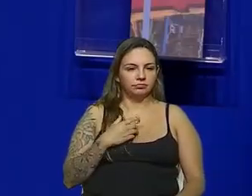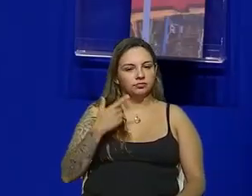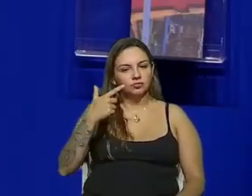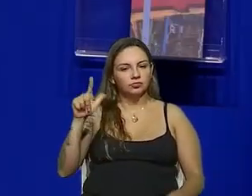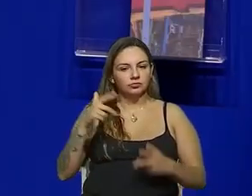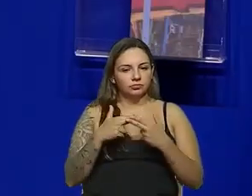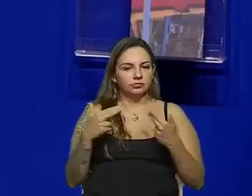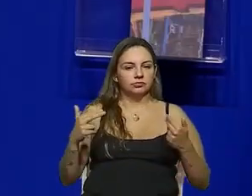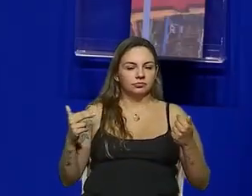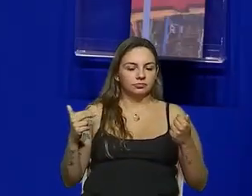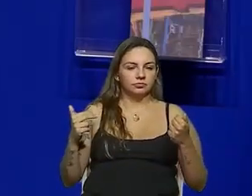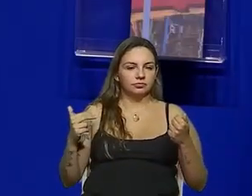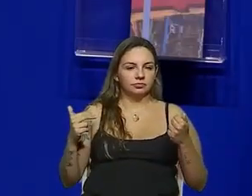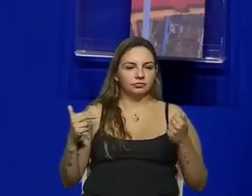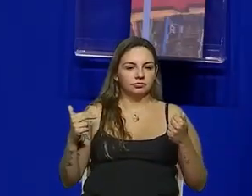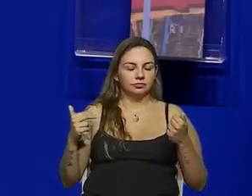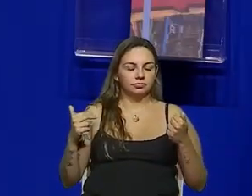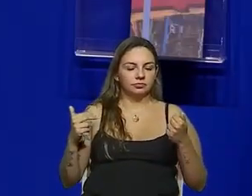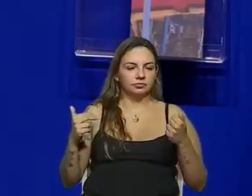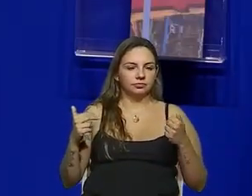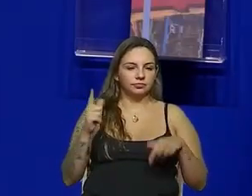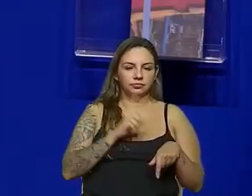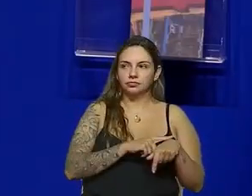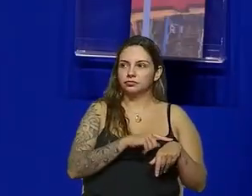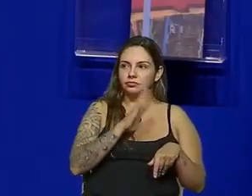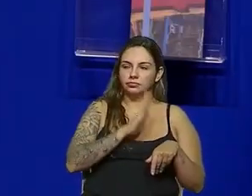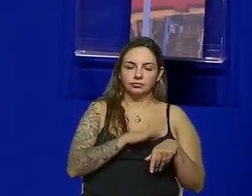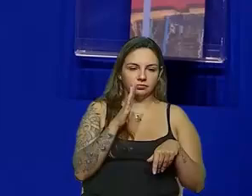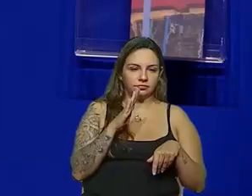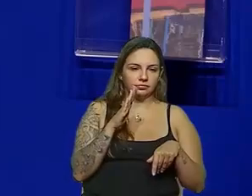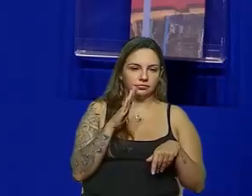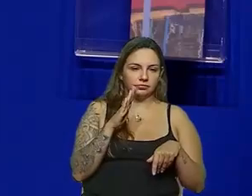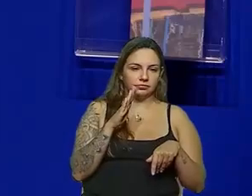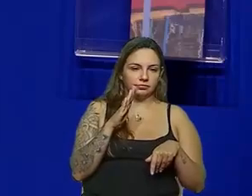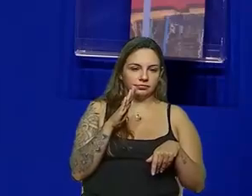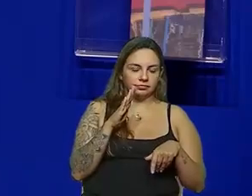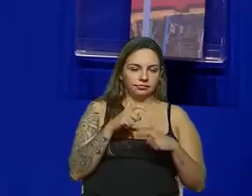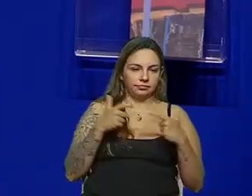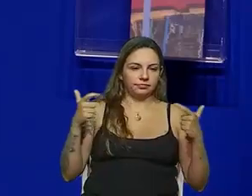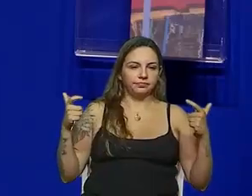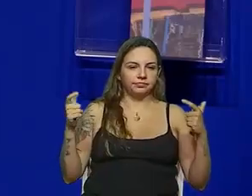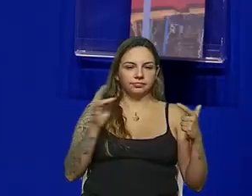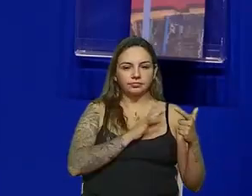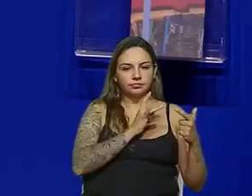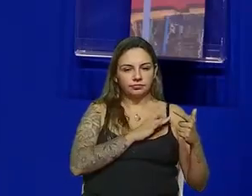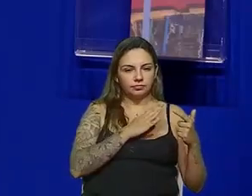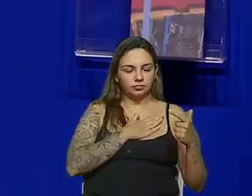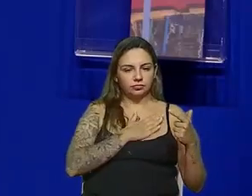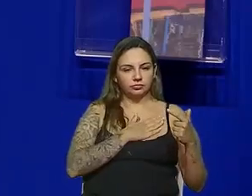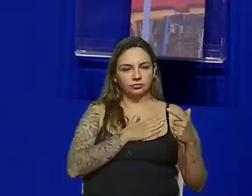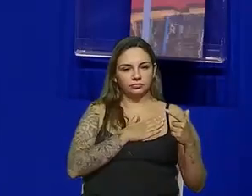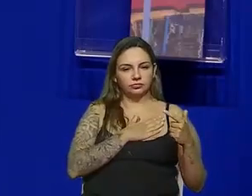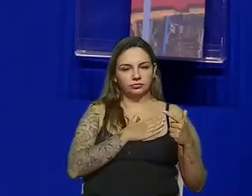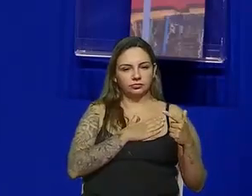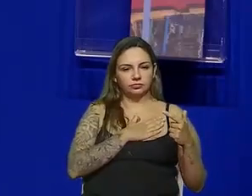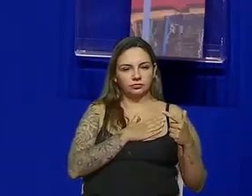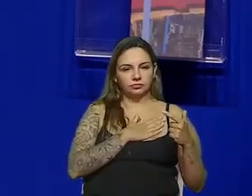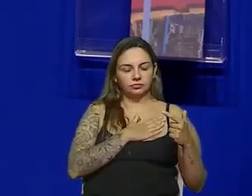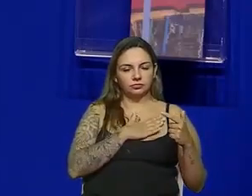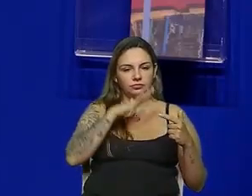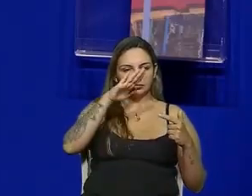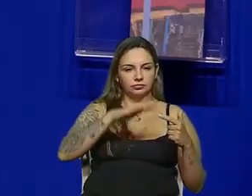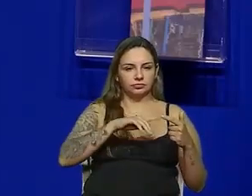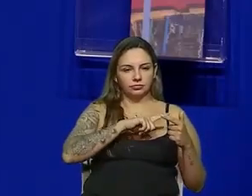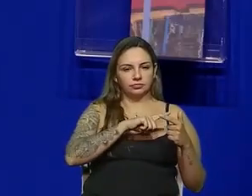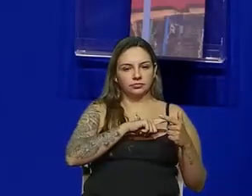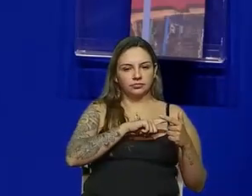E a outra coisa que foi um dos momentos de maior medo para mim, foi na tarde